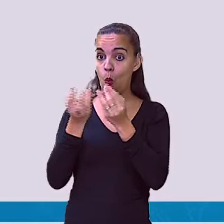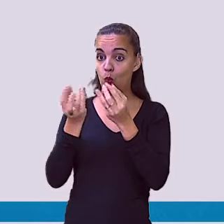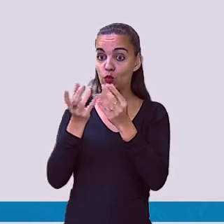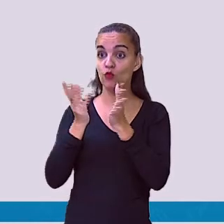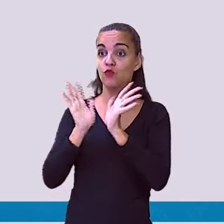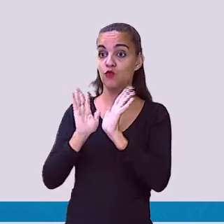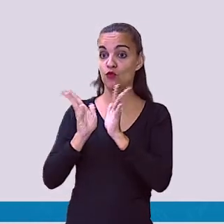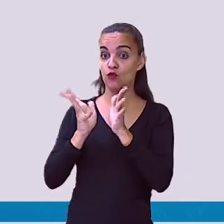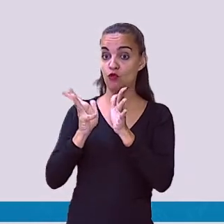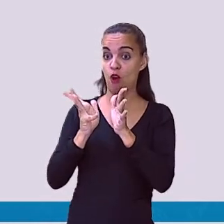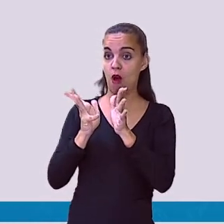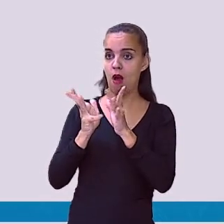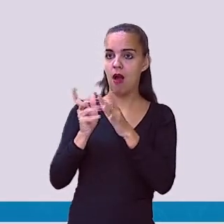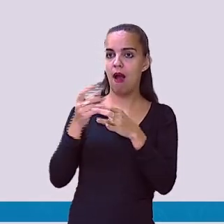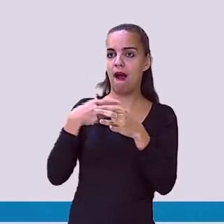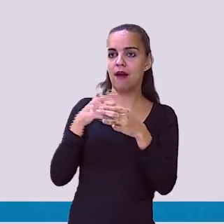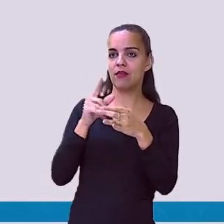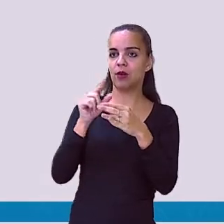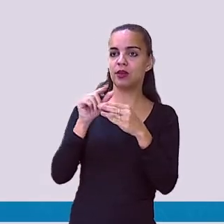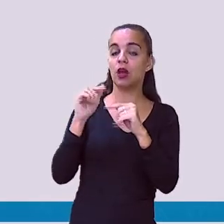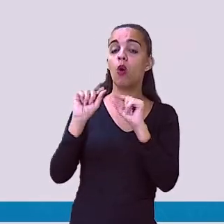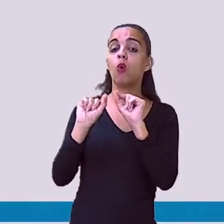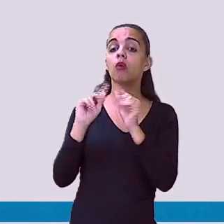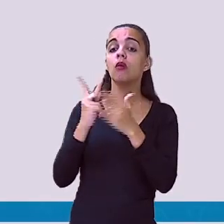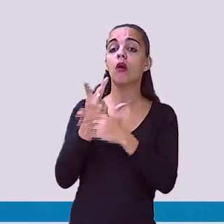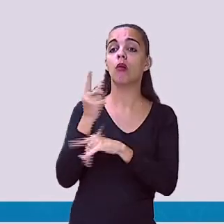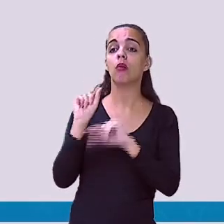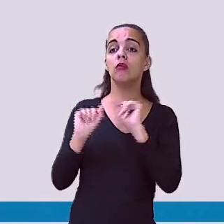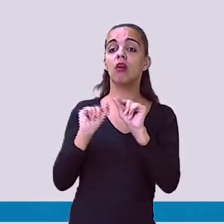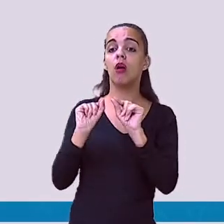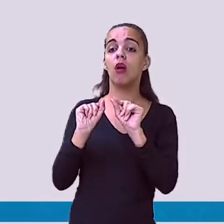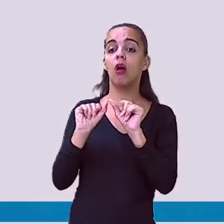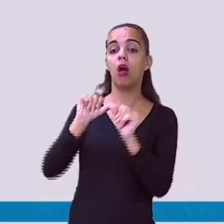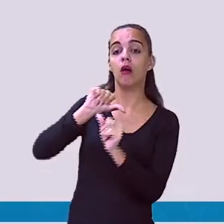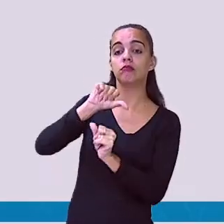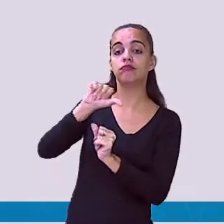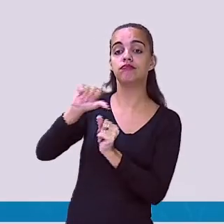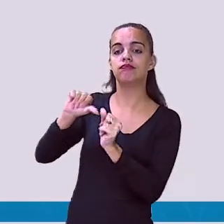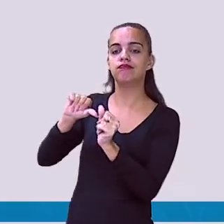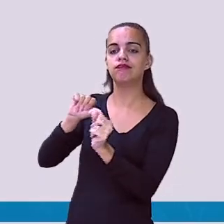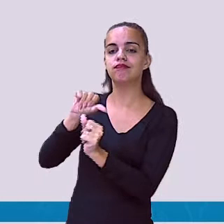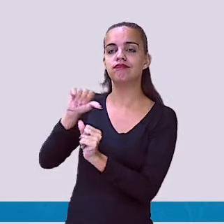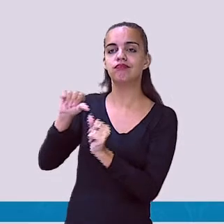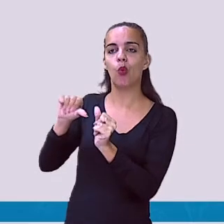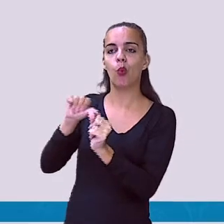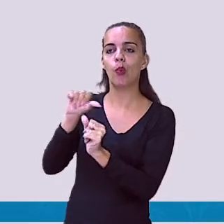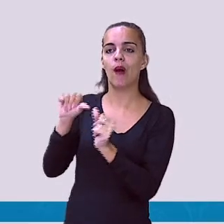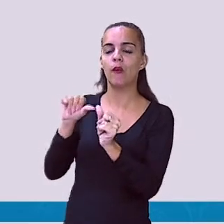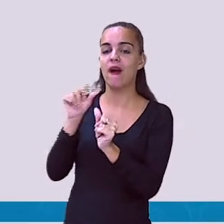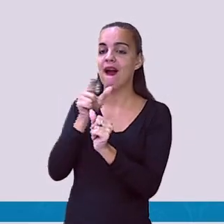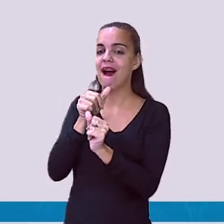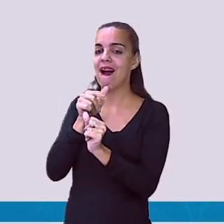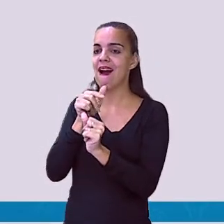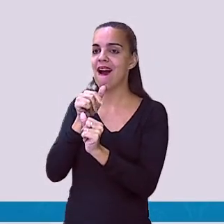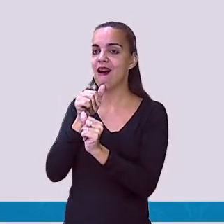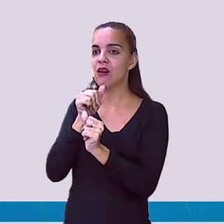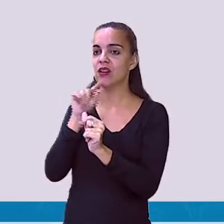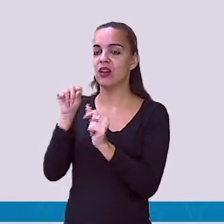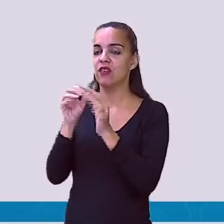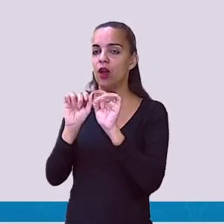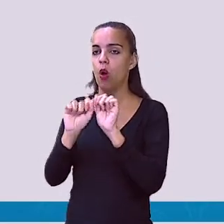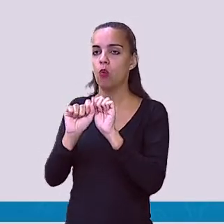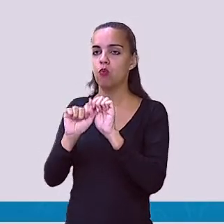a ferver, vai acontecer uma mudança de estado físico. A água